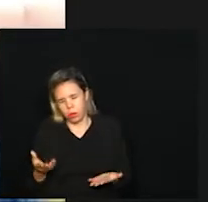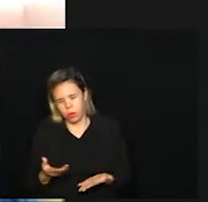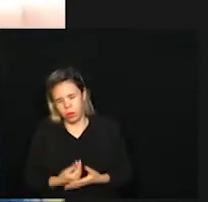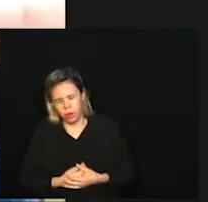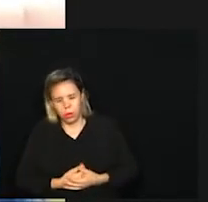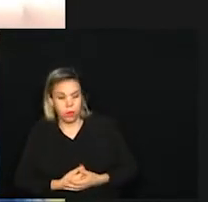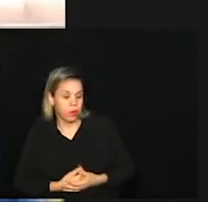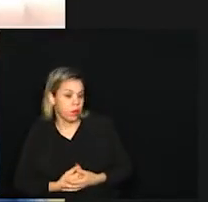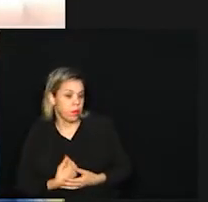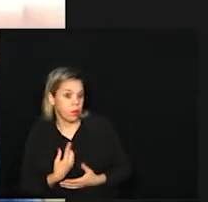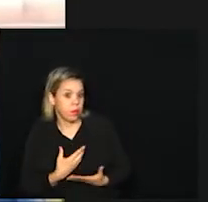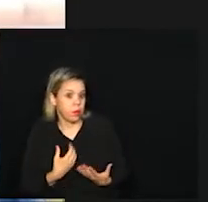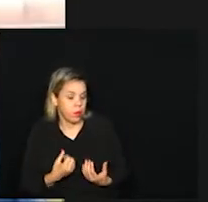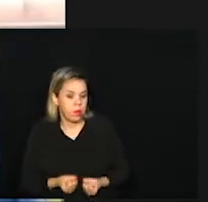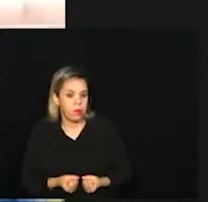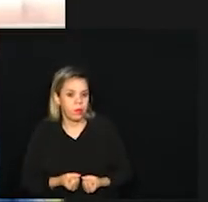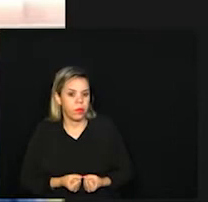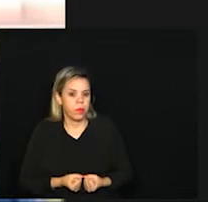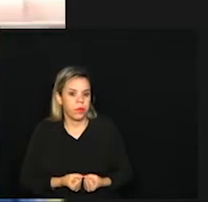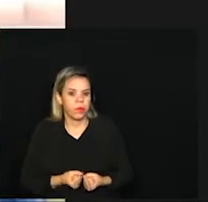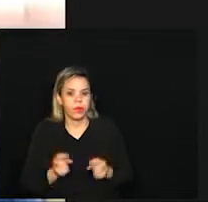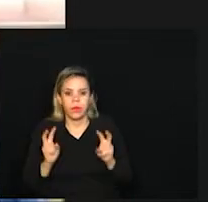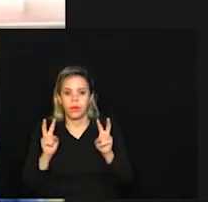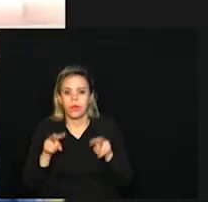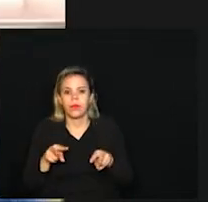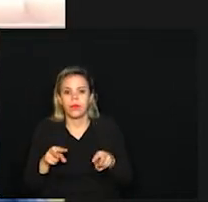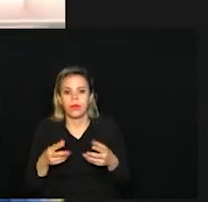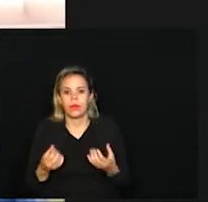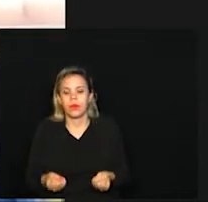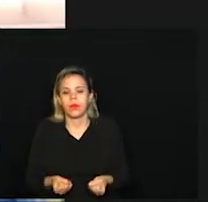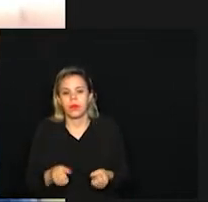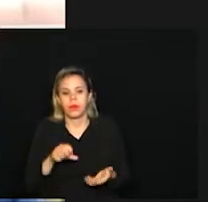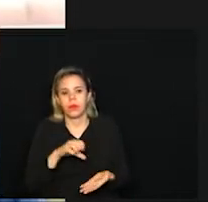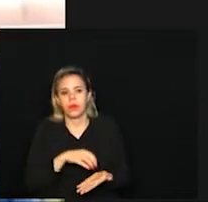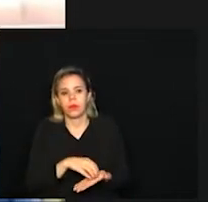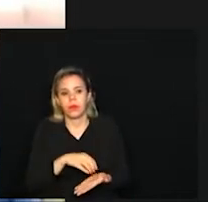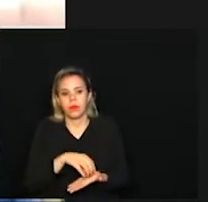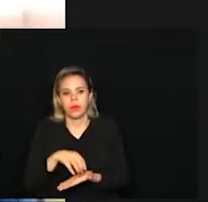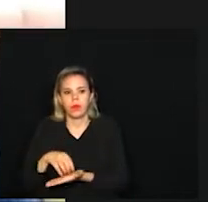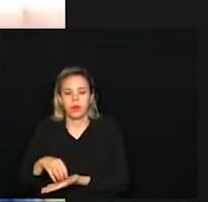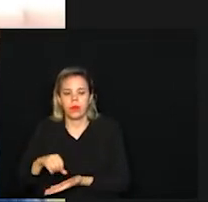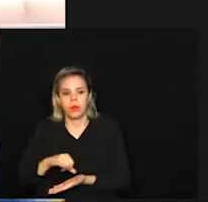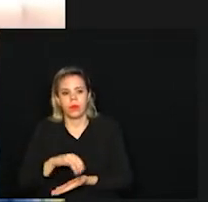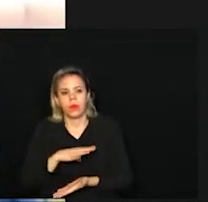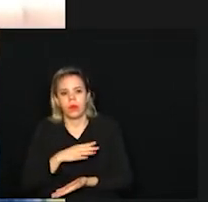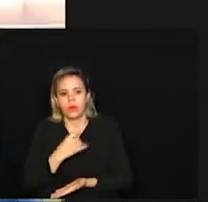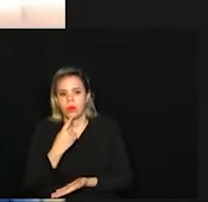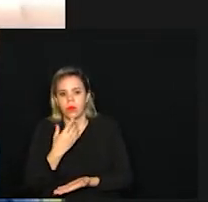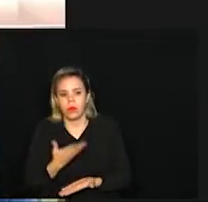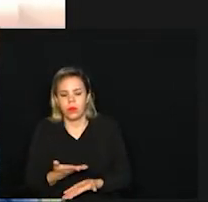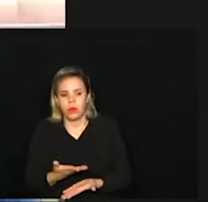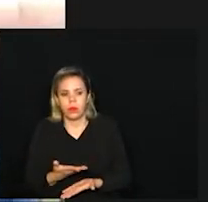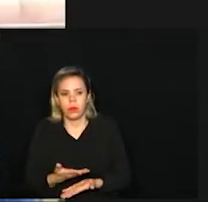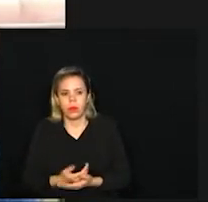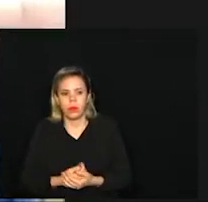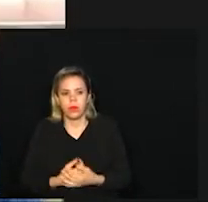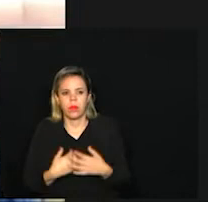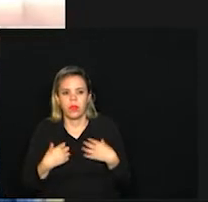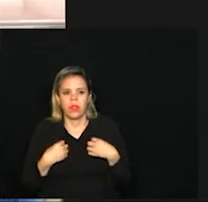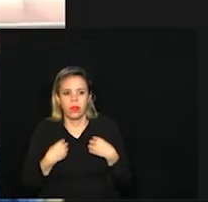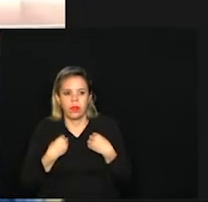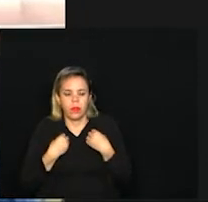mas nós vamos olhar para o distrito para a cidade nesse ponto de vista